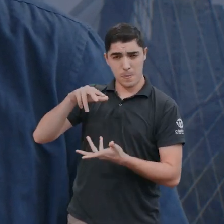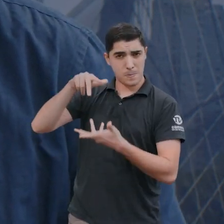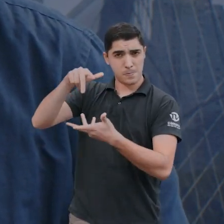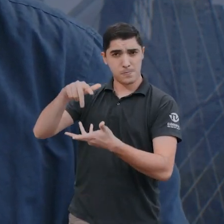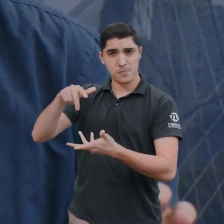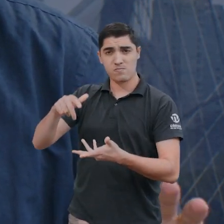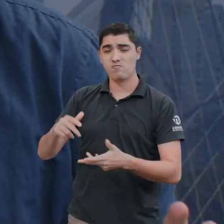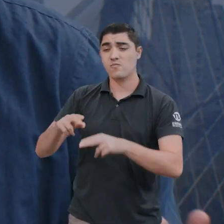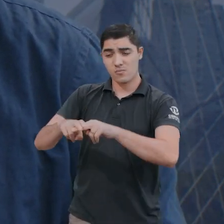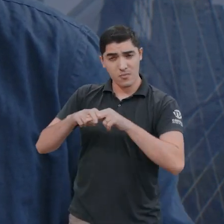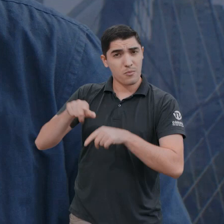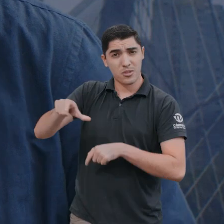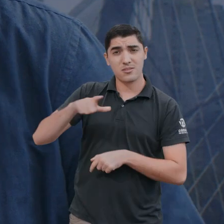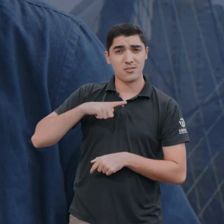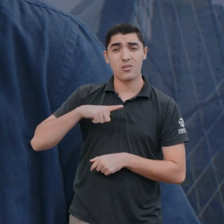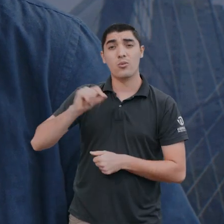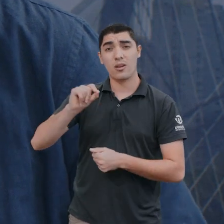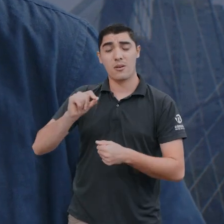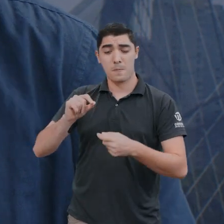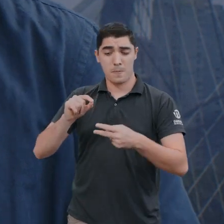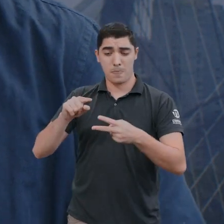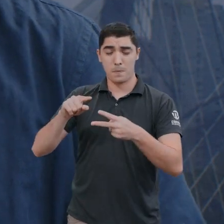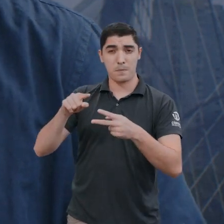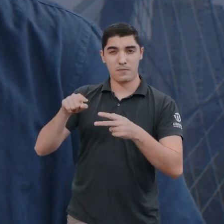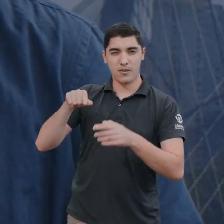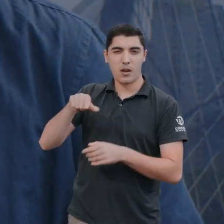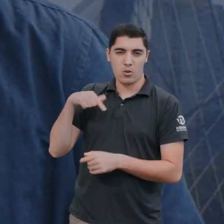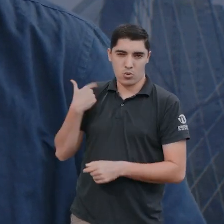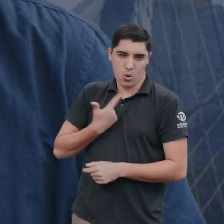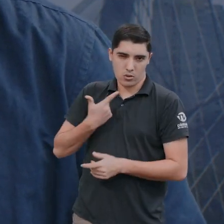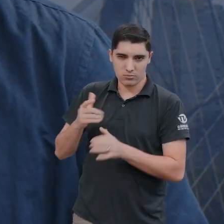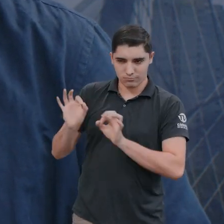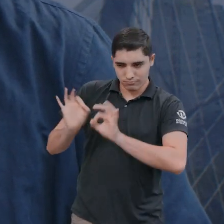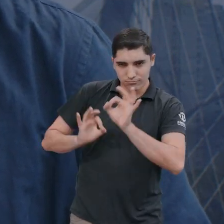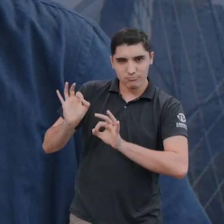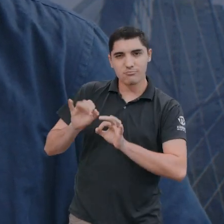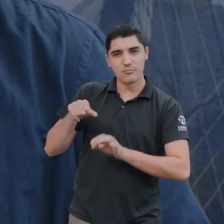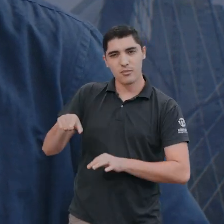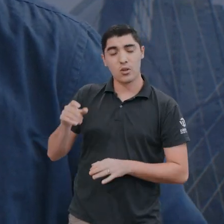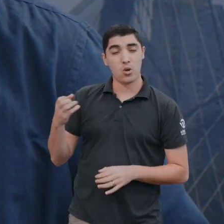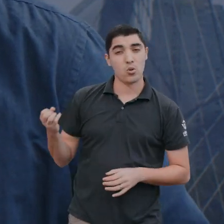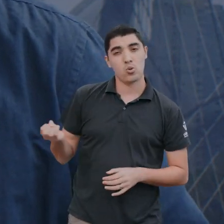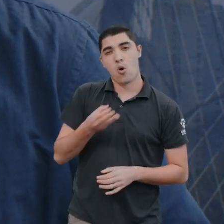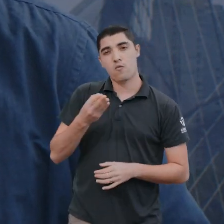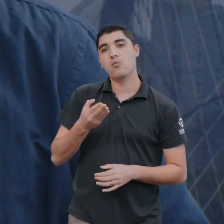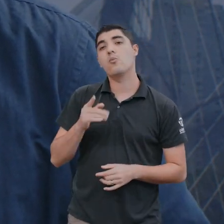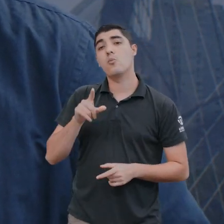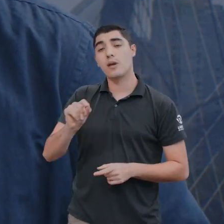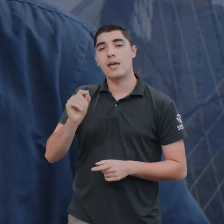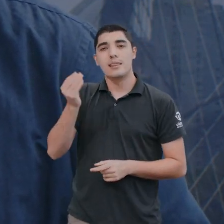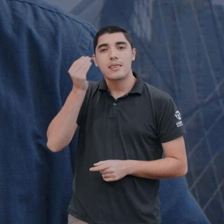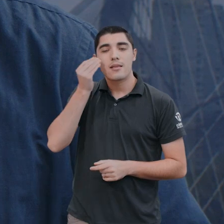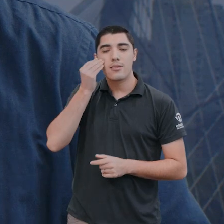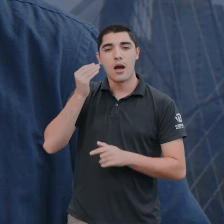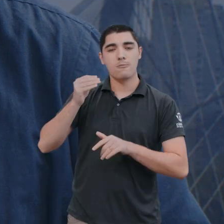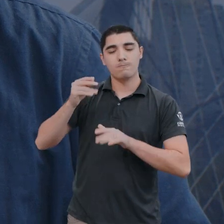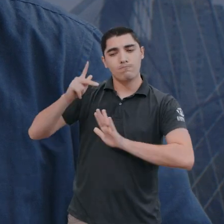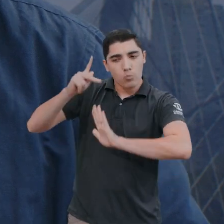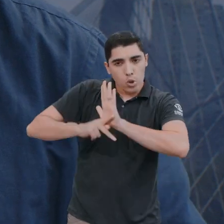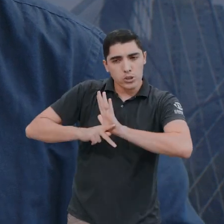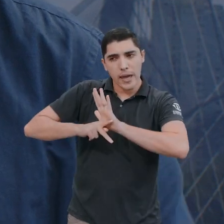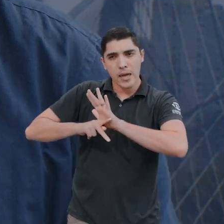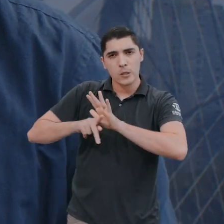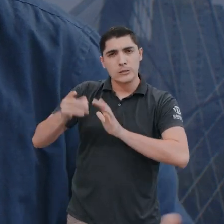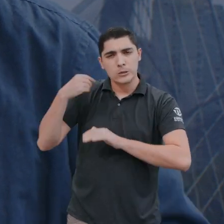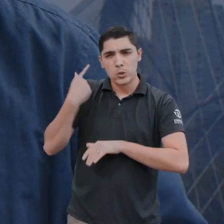em contraponto a esses dois outros movimentos, ele é um movimento de criar uma moda que não seja por